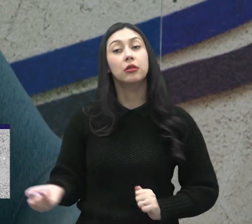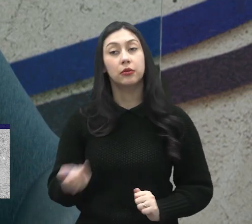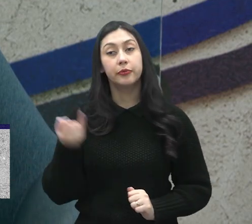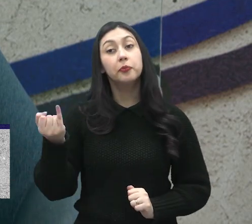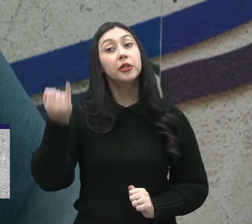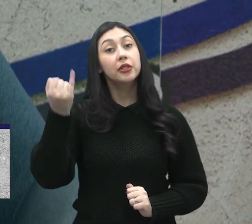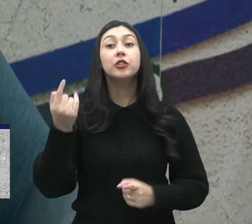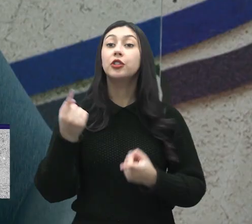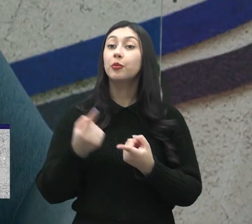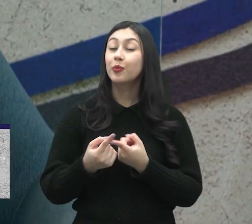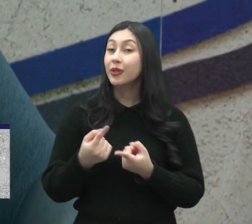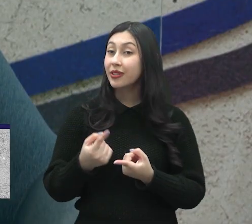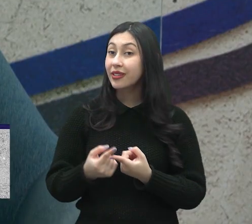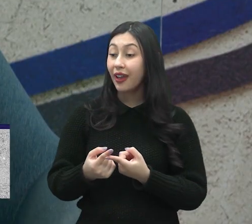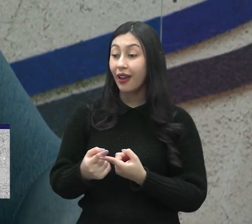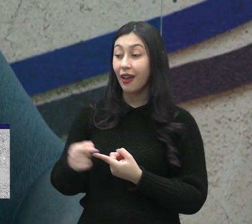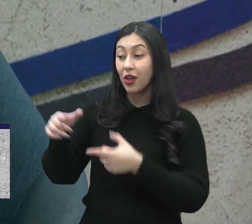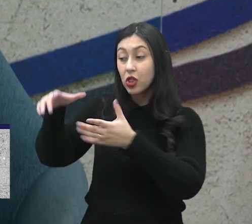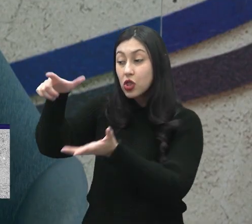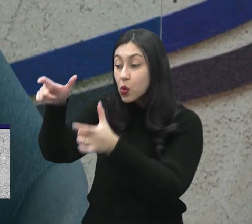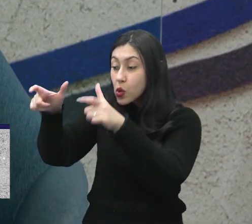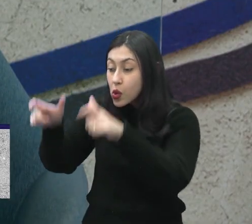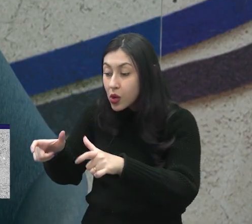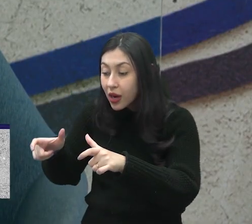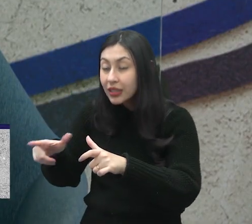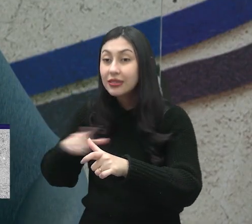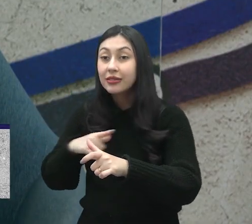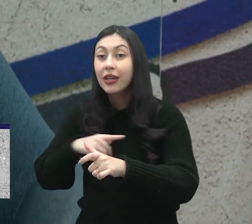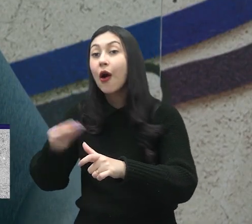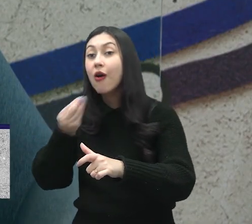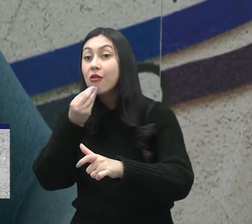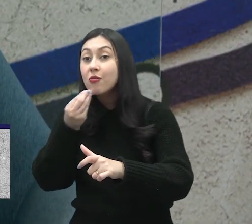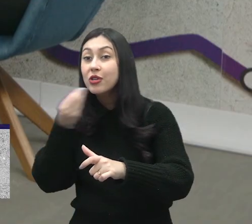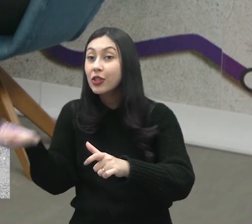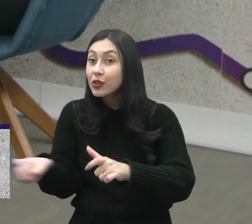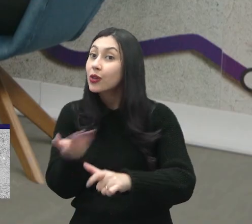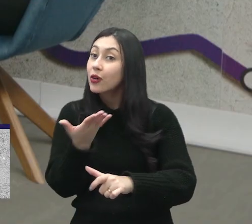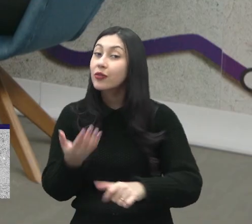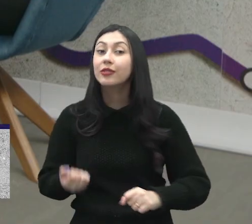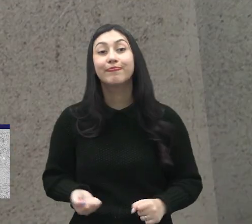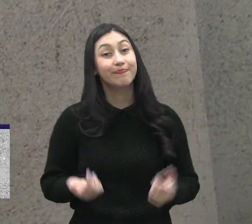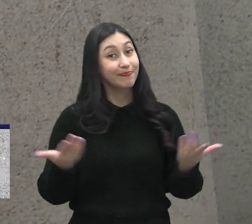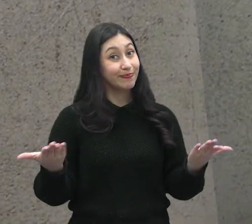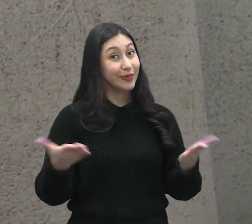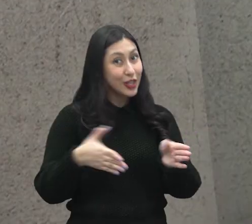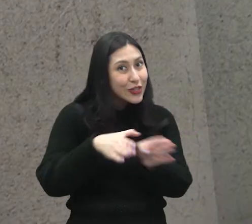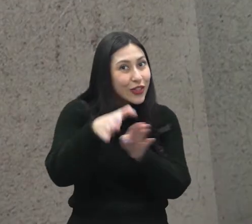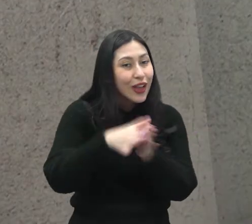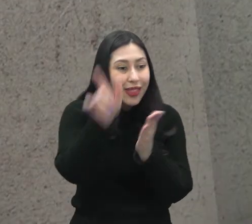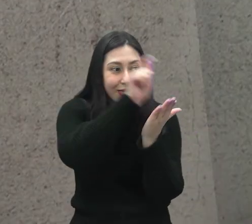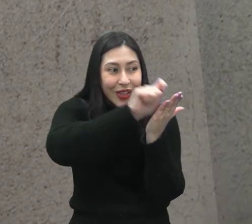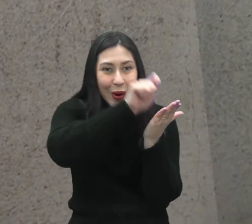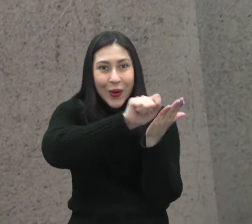dentro da sua própria casa, você pode enxergar novas oportunidades. Tá vendo, pessoal? Ó, dicas